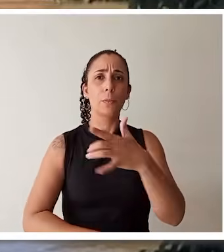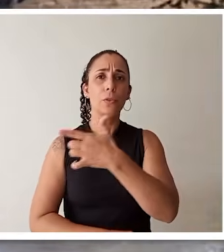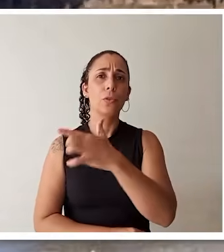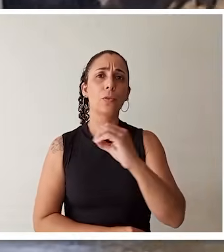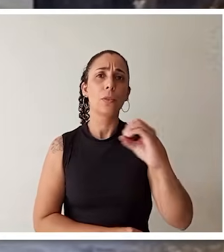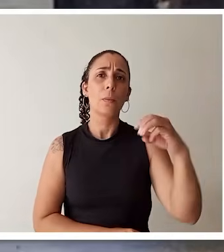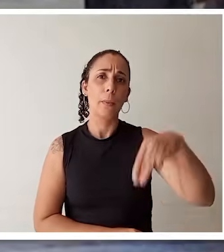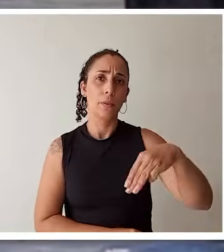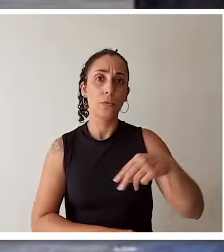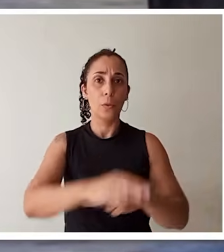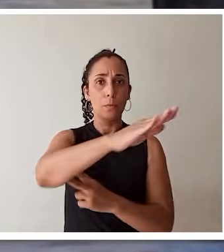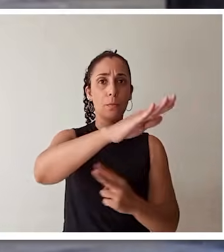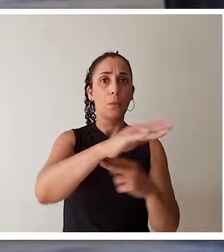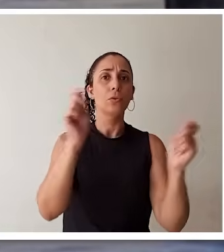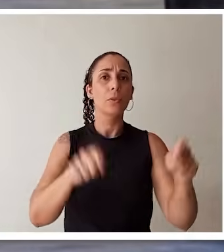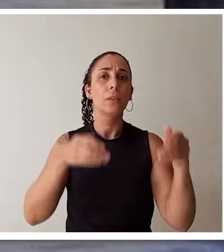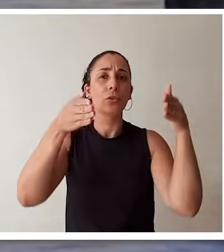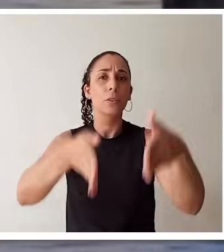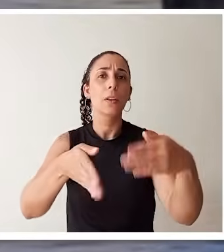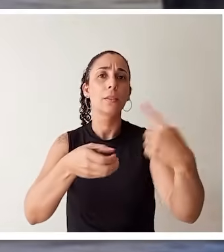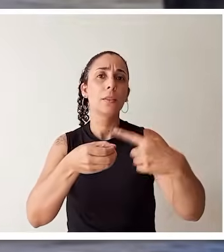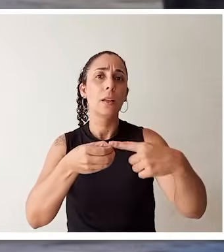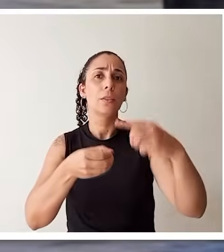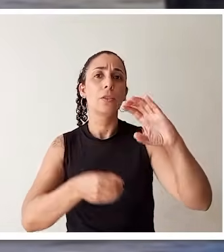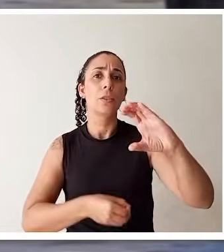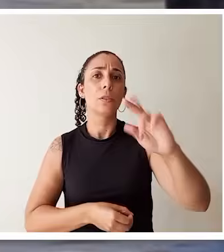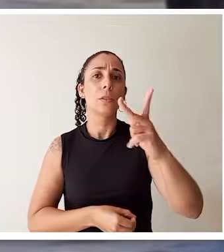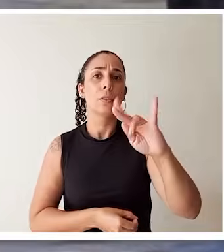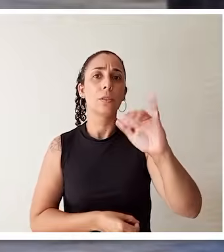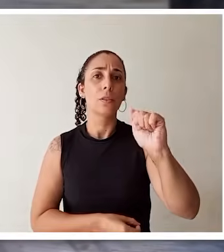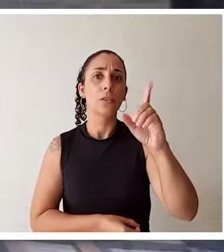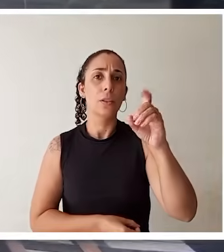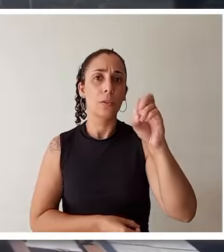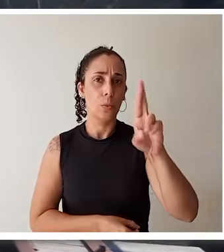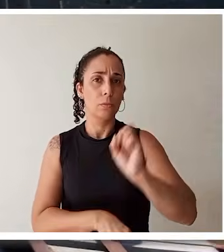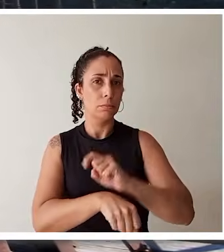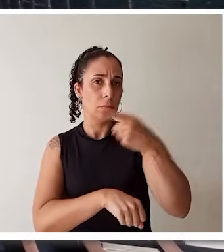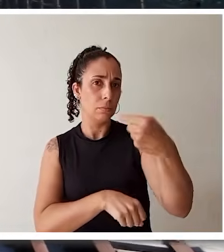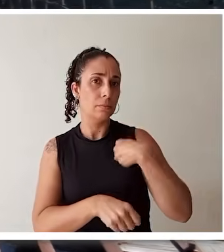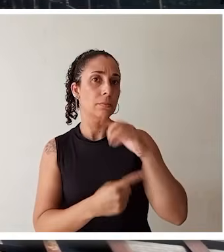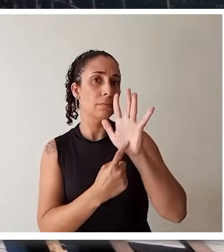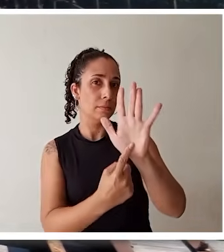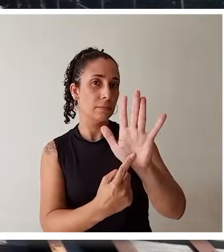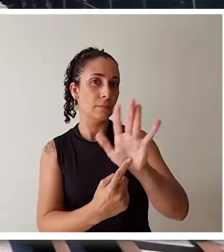daqui. É um dos acessos para Chiador. Daqui a pouco nós vamos passar lá.